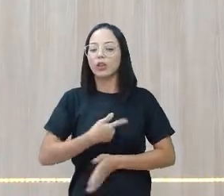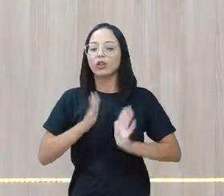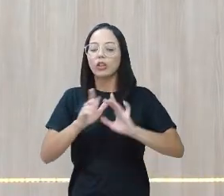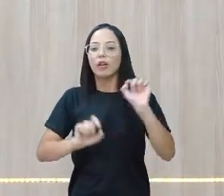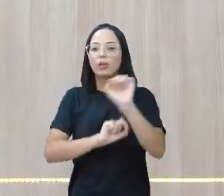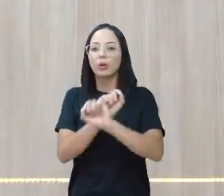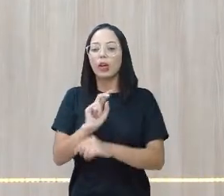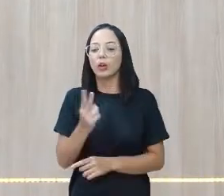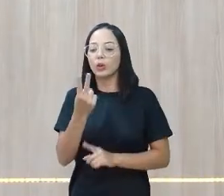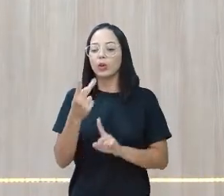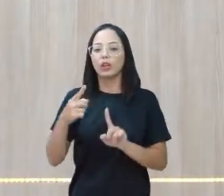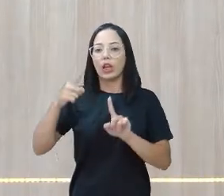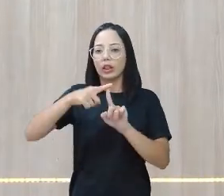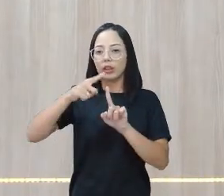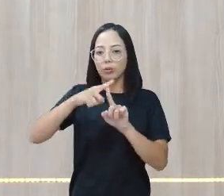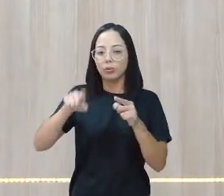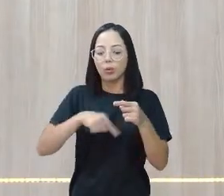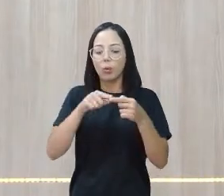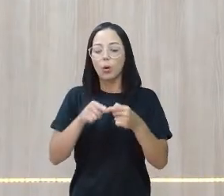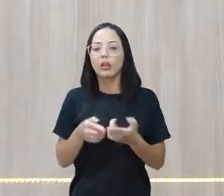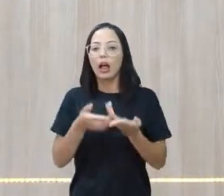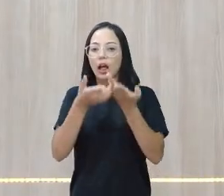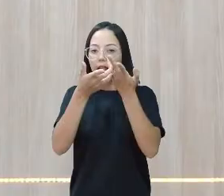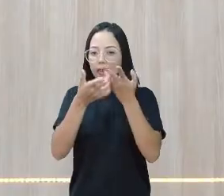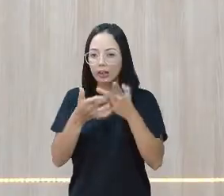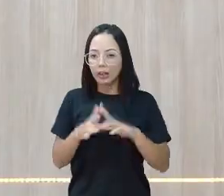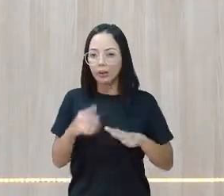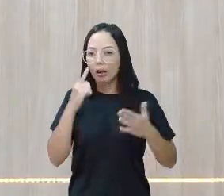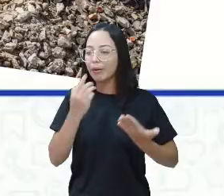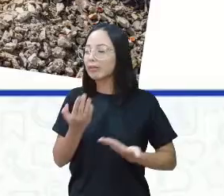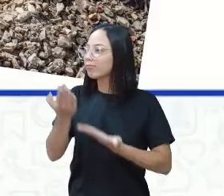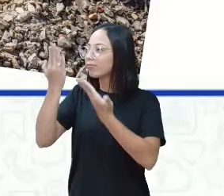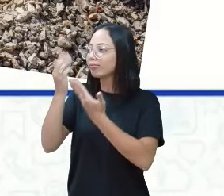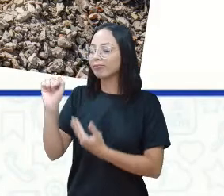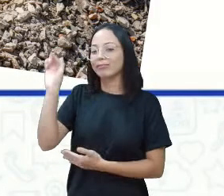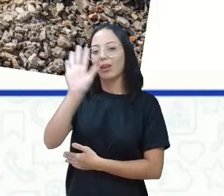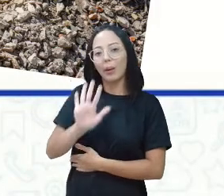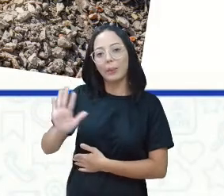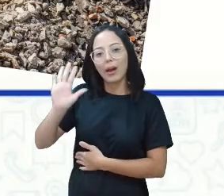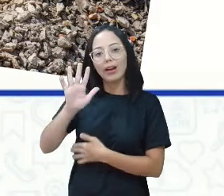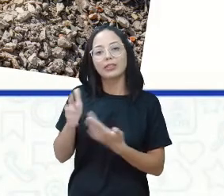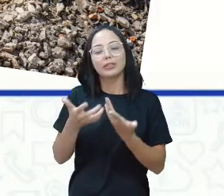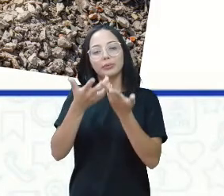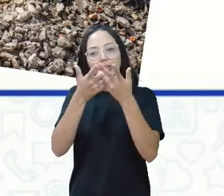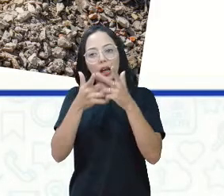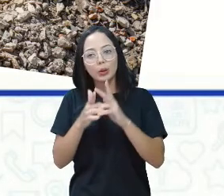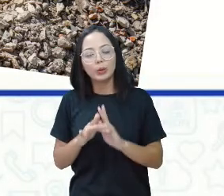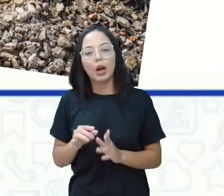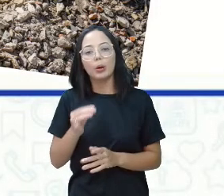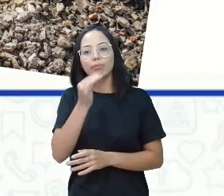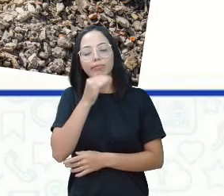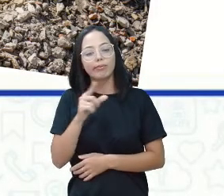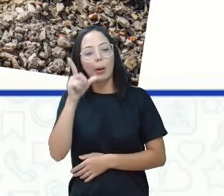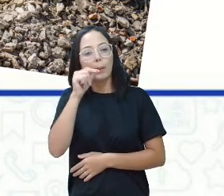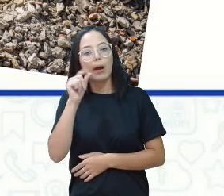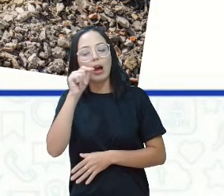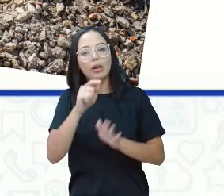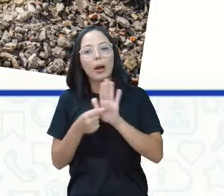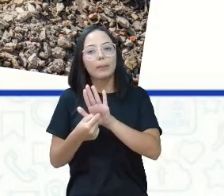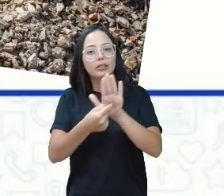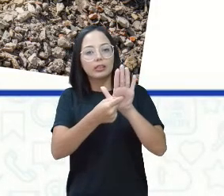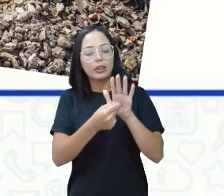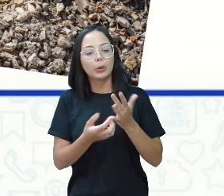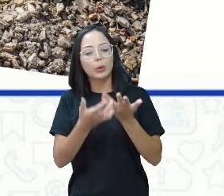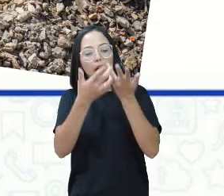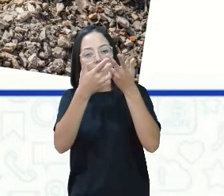de dois tipos, né? As naturais, como vocês veem aí na imagem, né? Vocês estão vendo aí um pássaro representando a